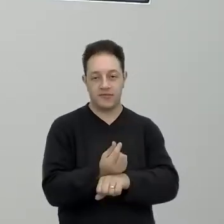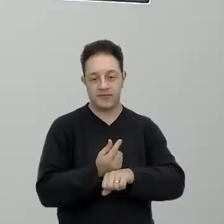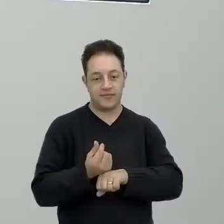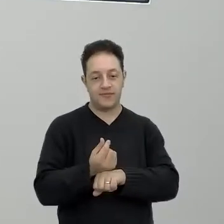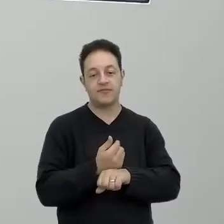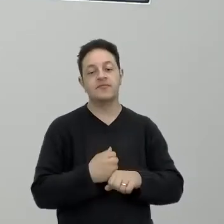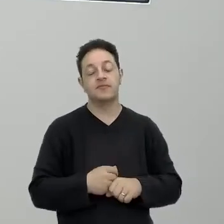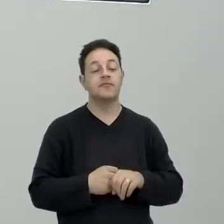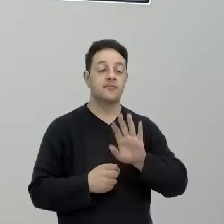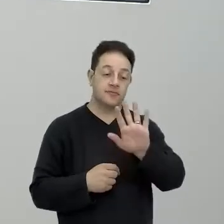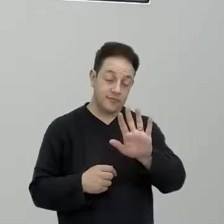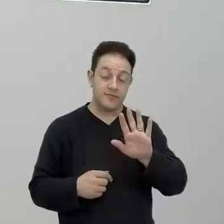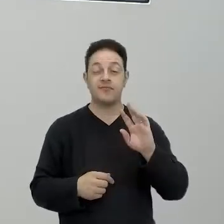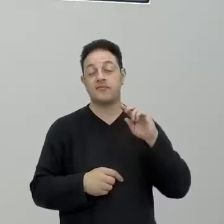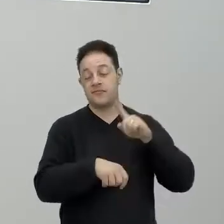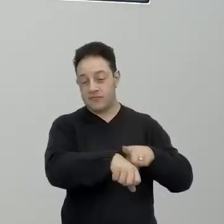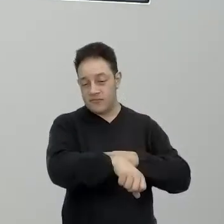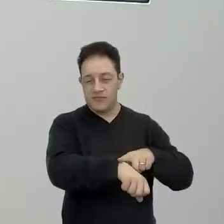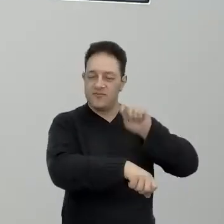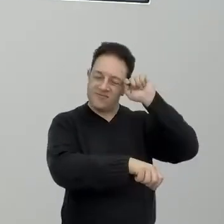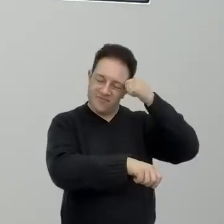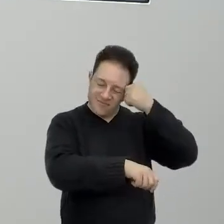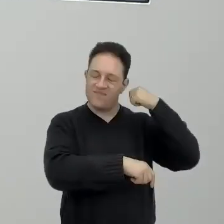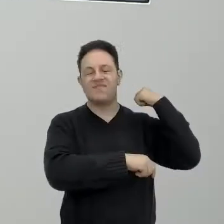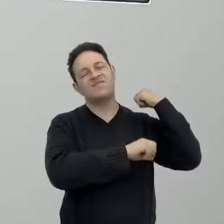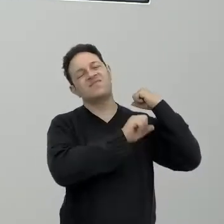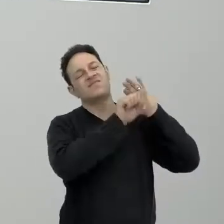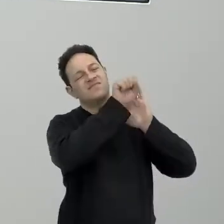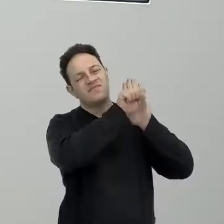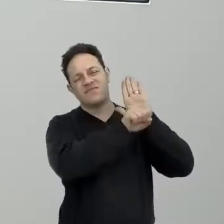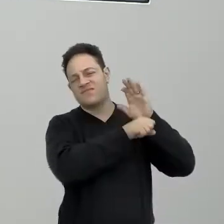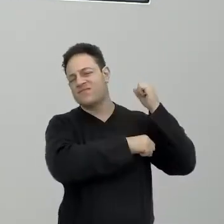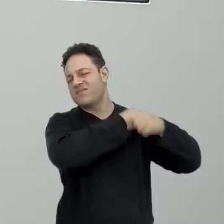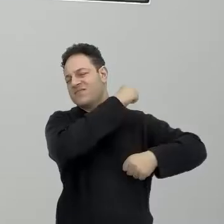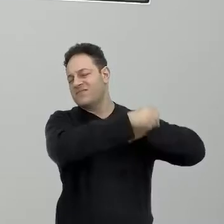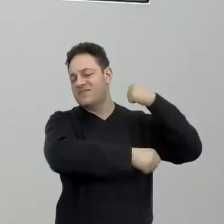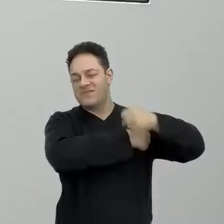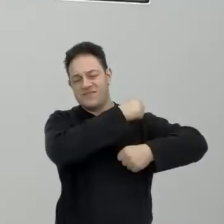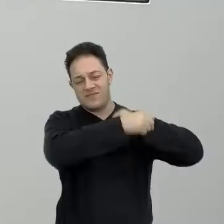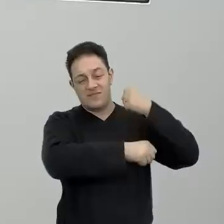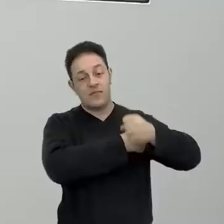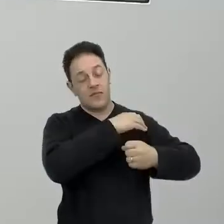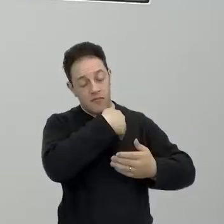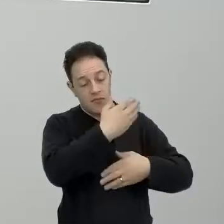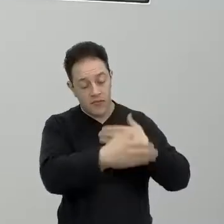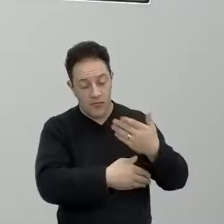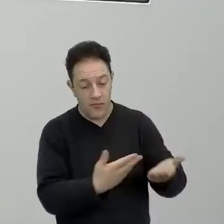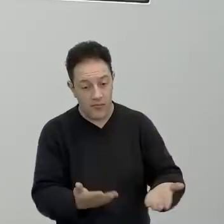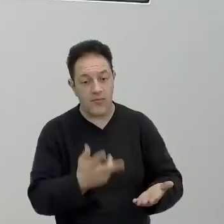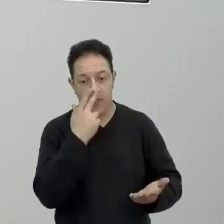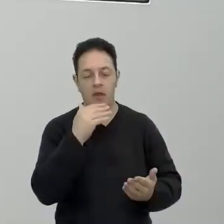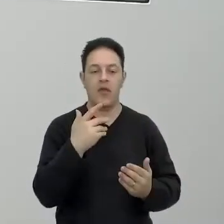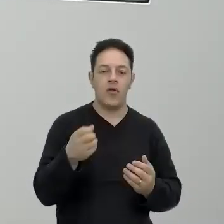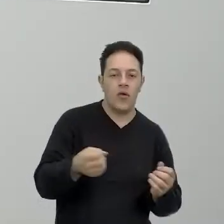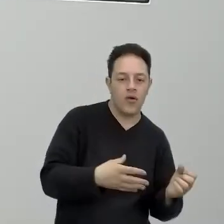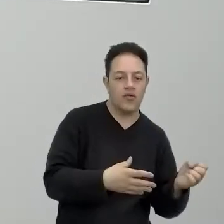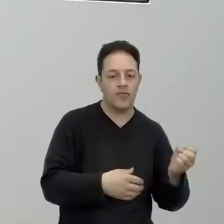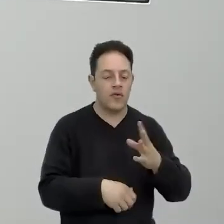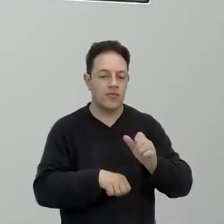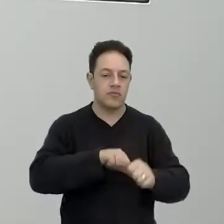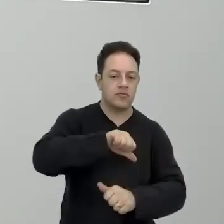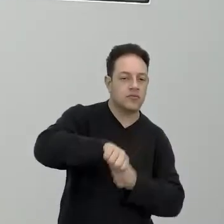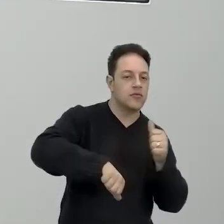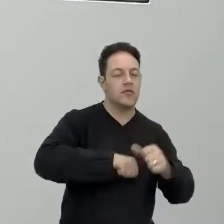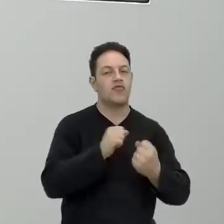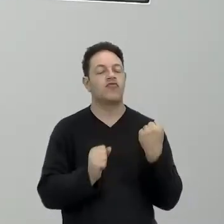formando ao longo de séculos, mas ele vai cada vez mais se fortalecendo, ele vai arranjando